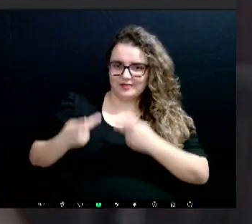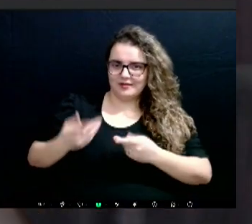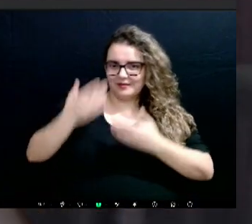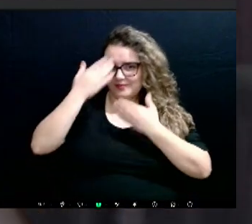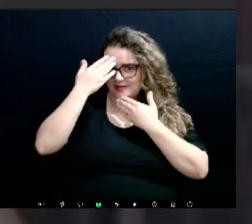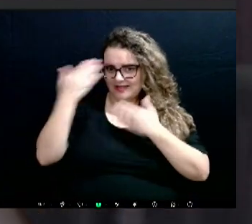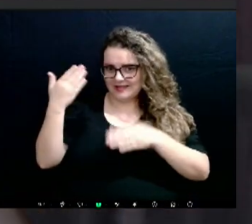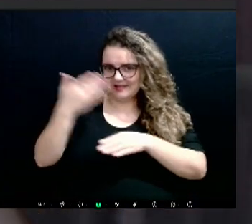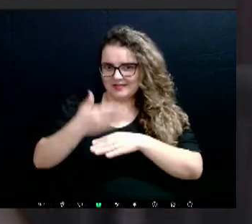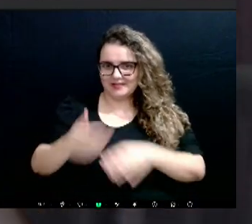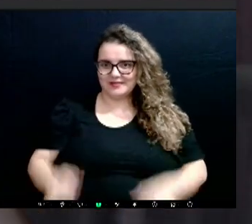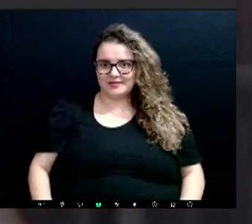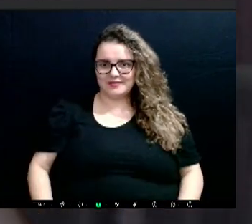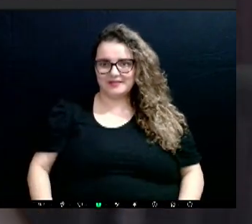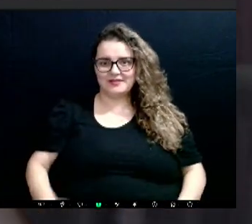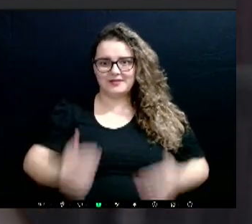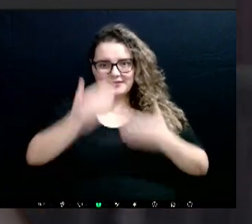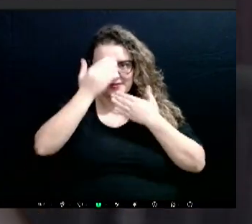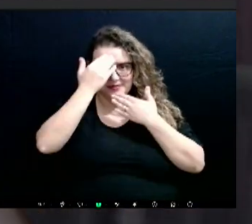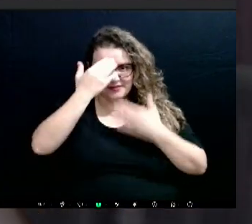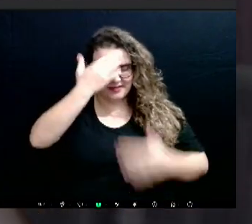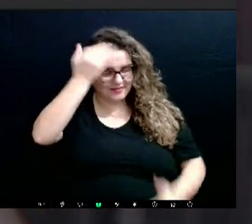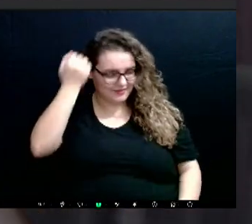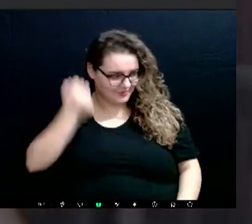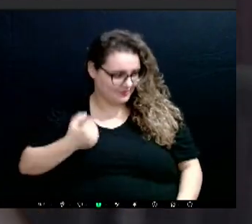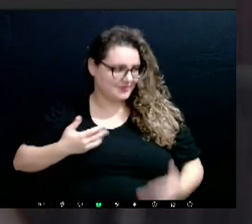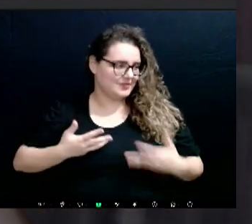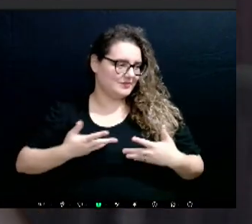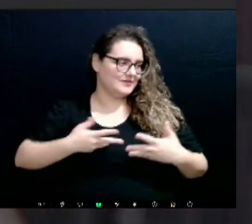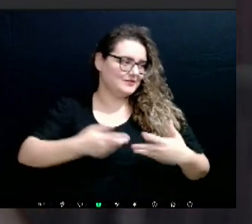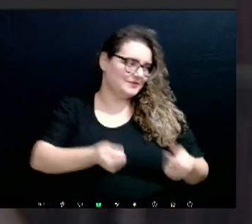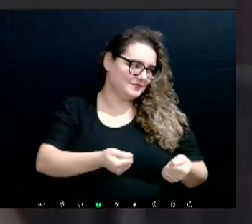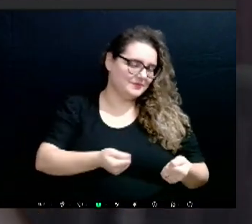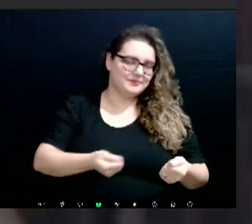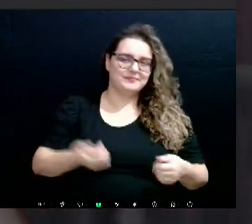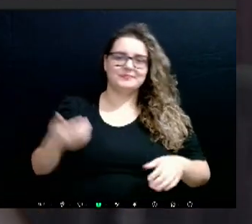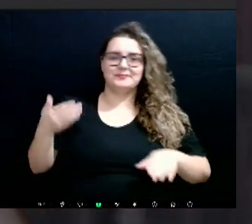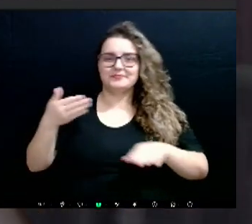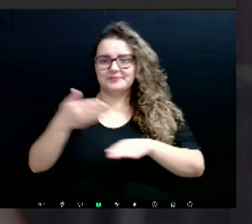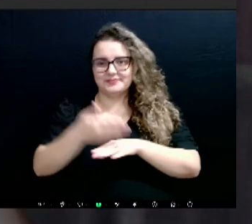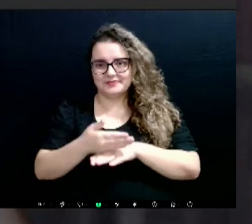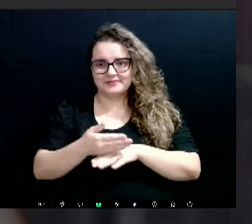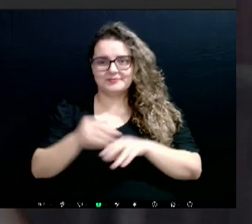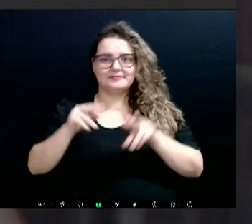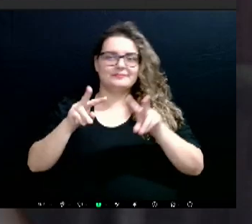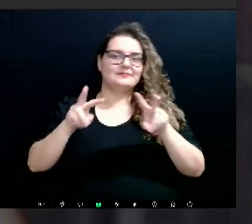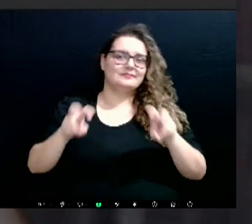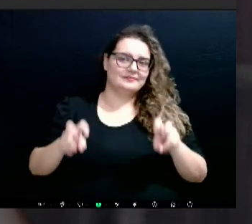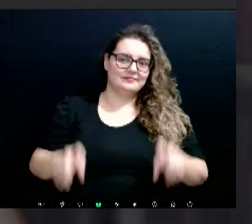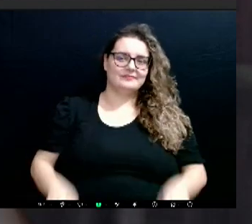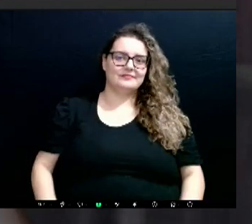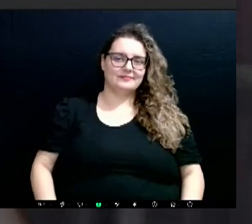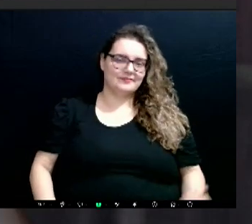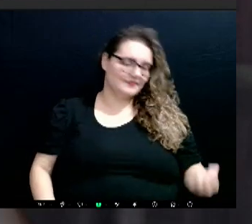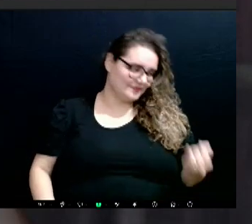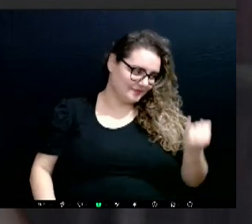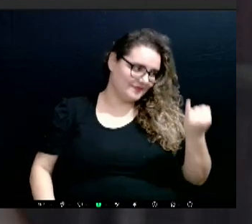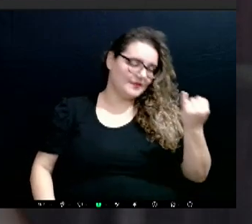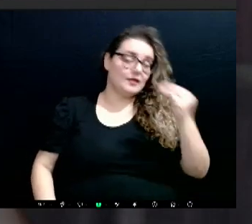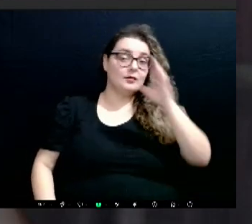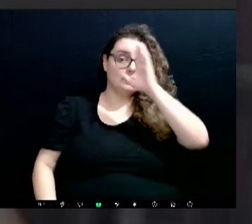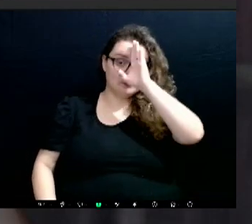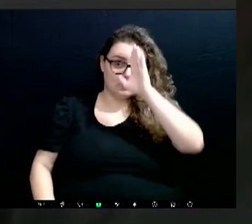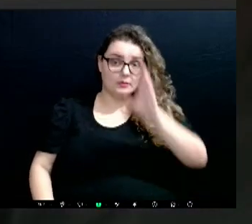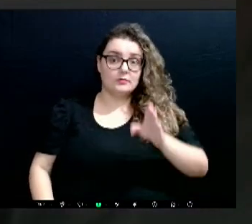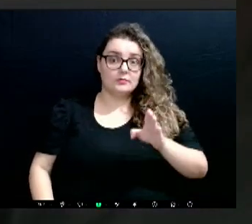participação. Obrigada, Rúbia, pelo convite e de poder estar participando de um tema muito importante, principalmente no contexto